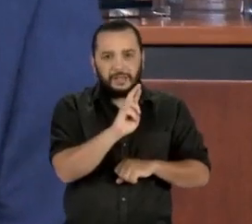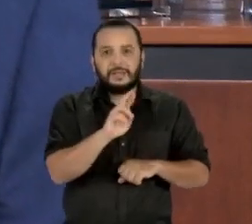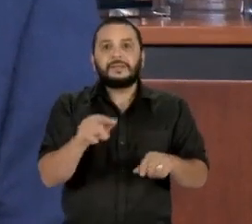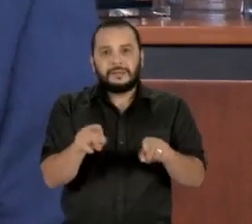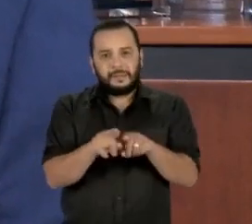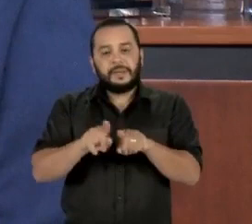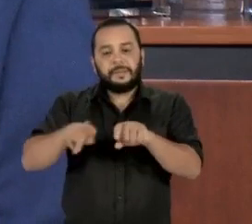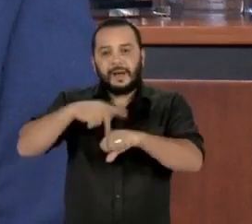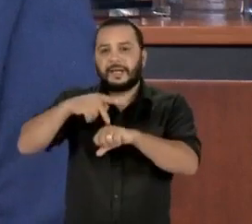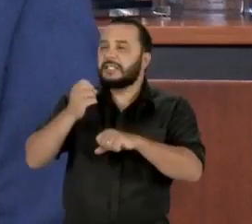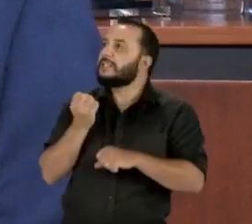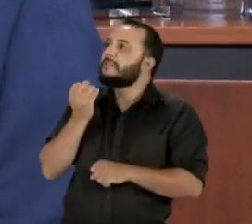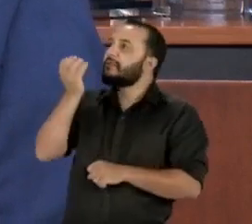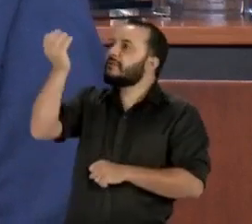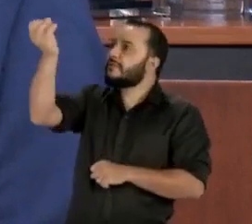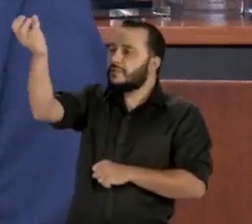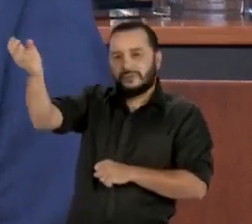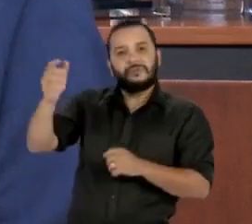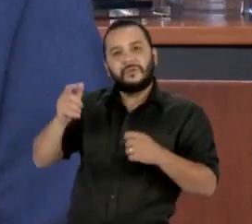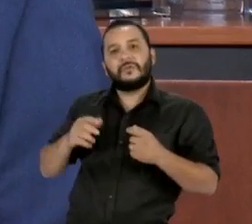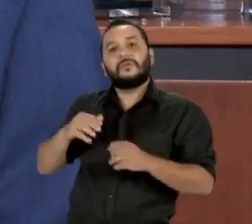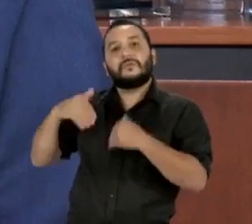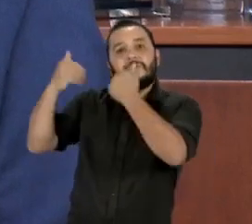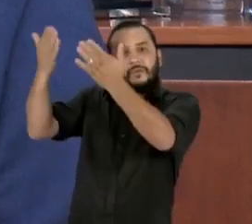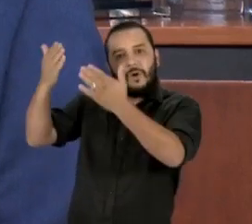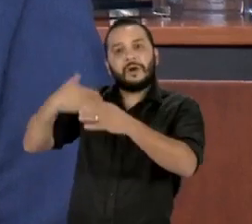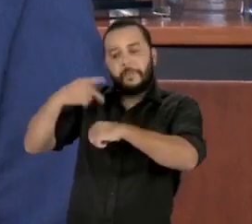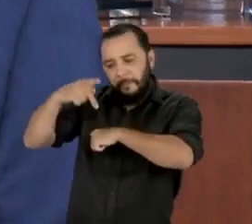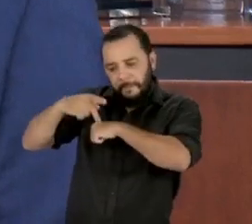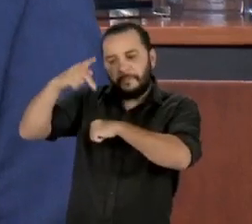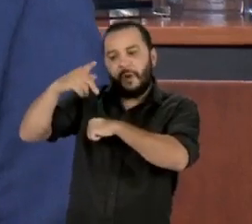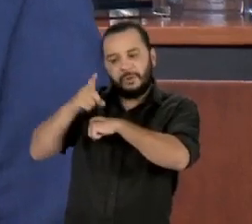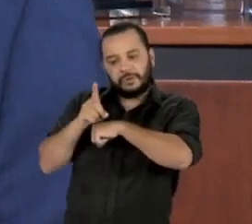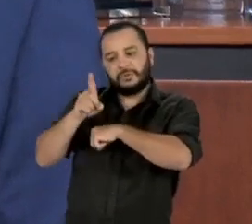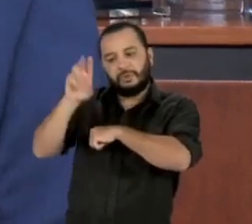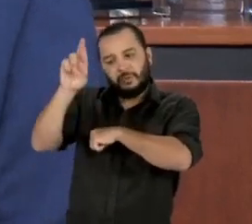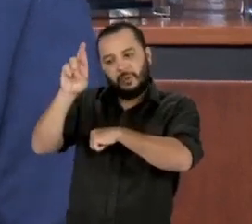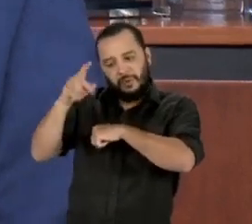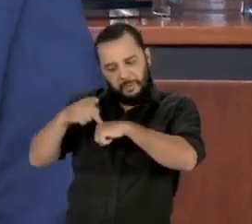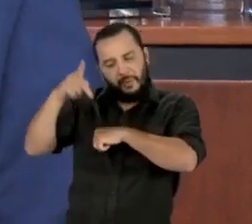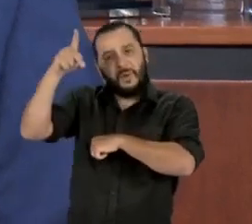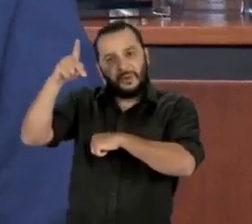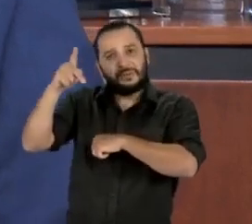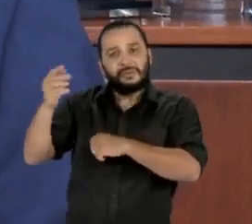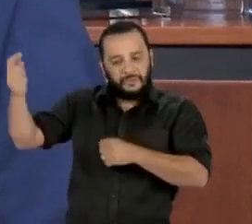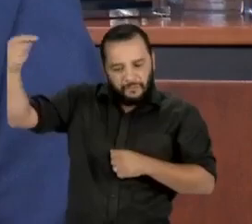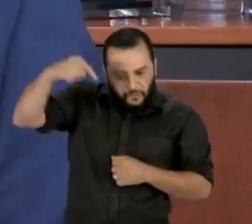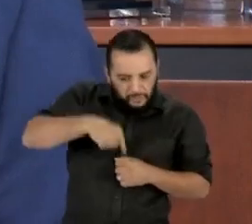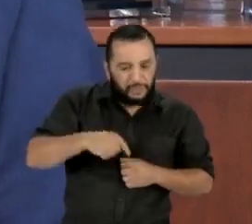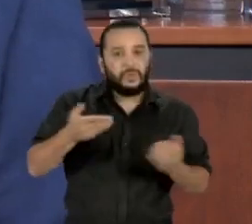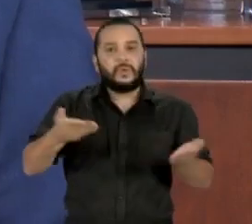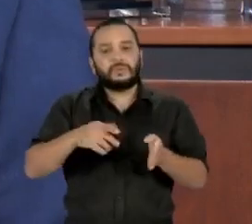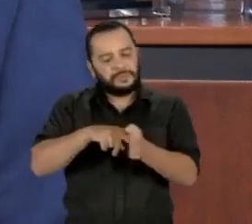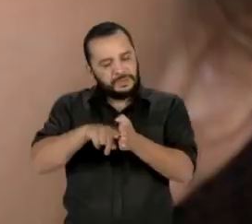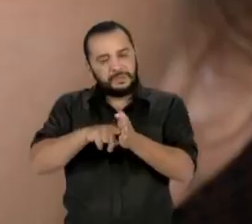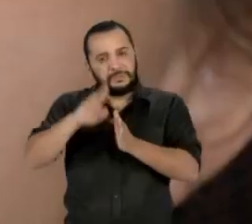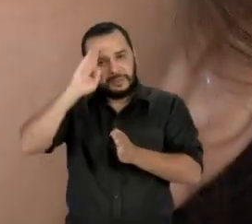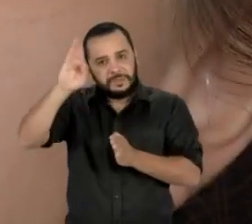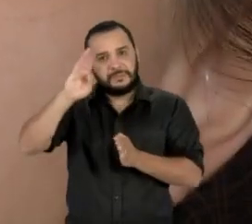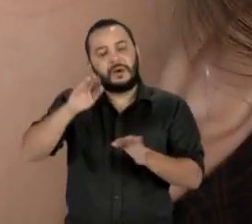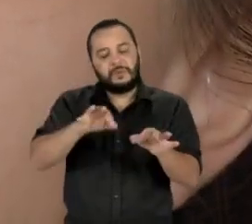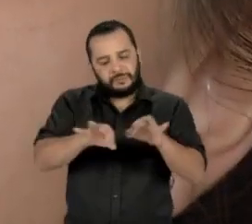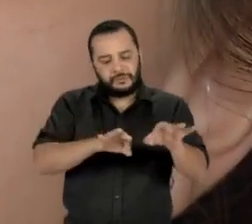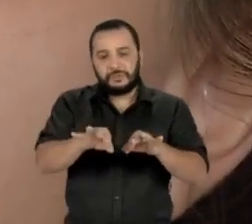sanduíche, foi para o exterior, fez pós-doutorado, voltou, hoje ele é um dos pesquisadores principais do projeto.